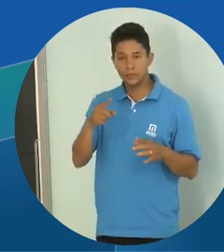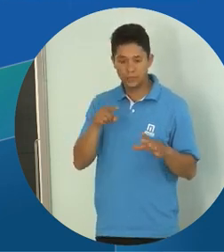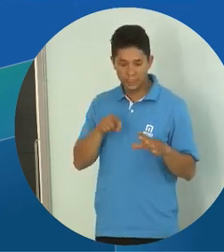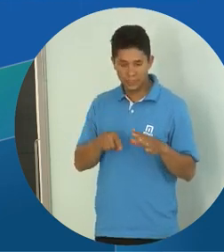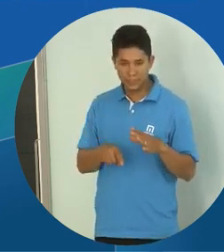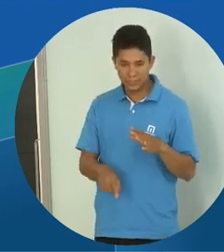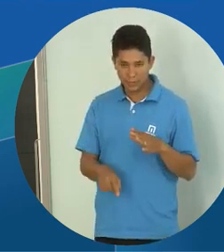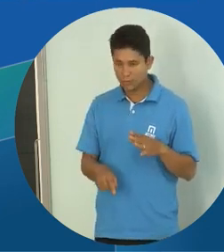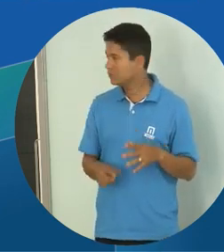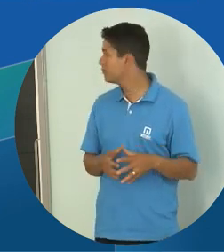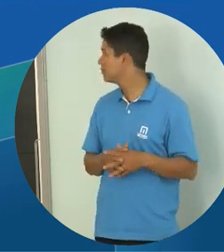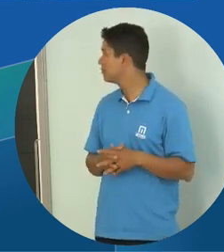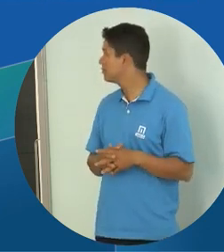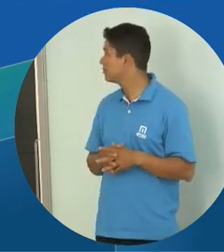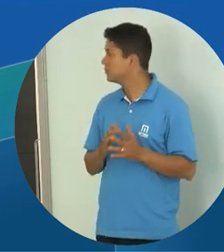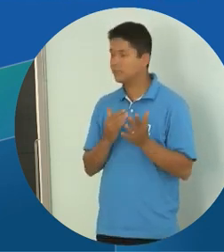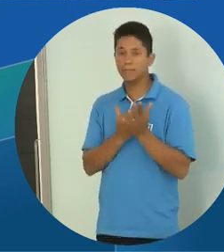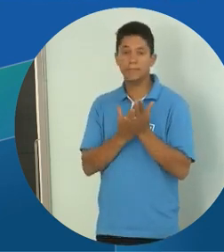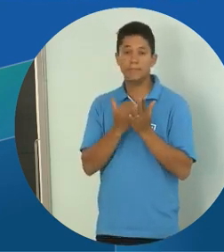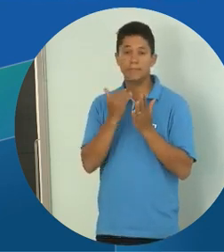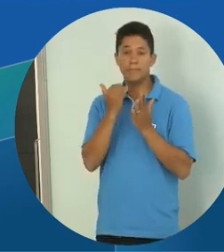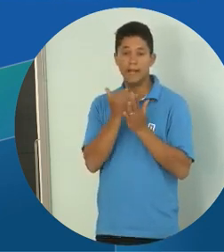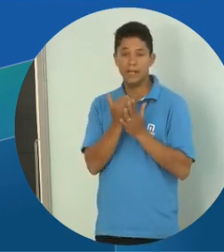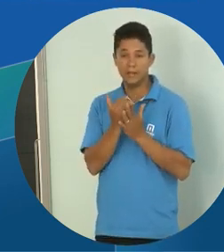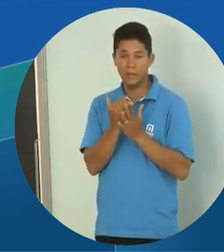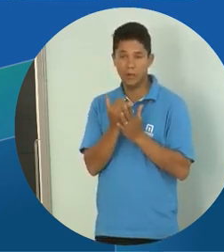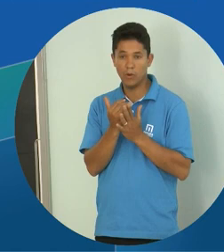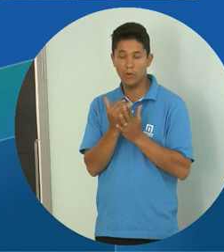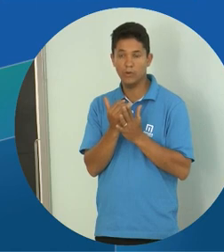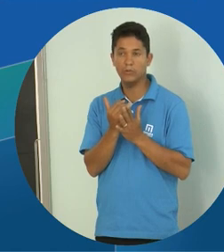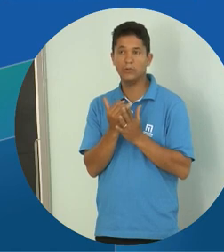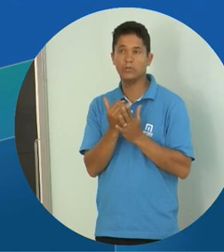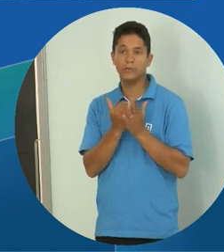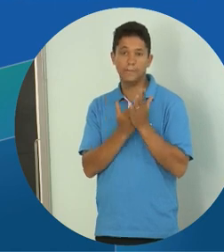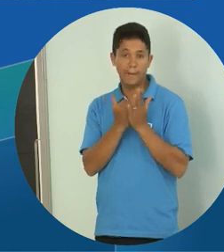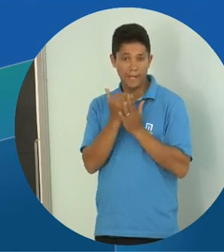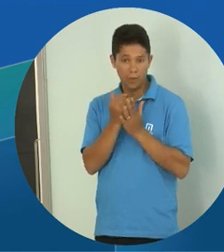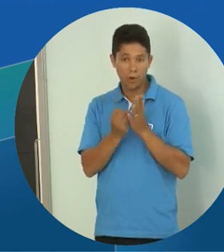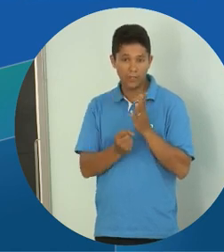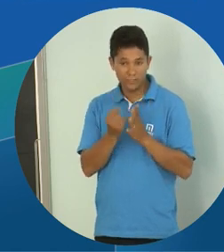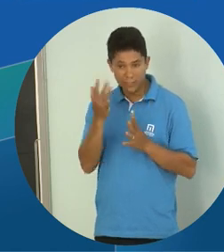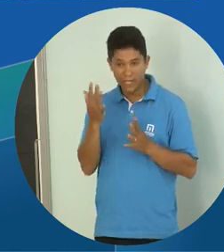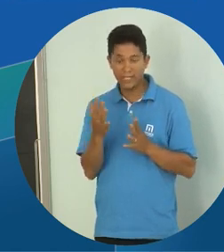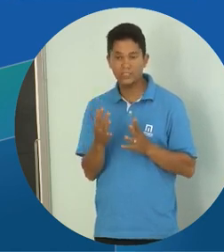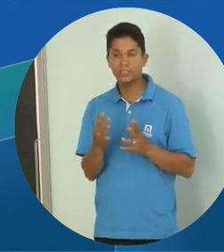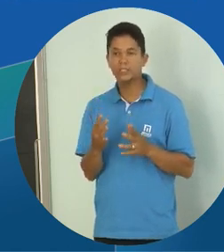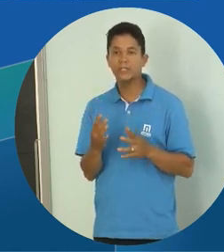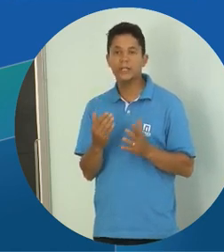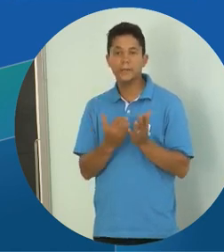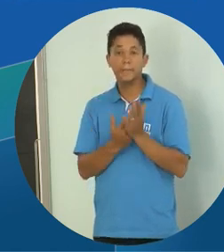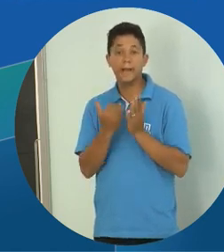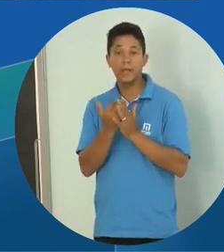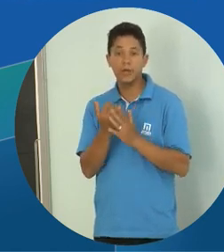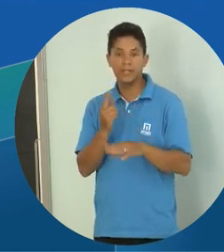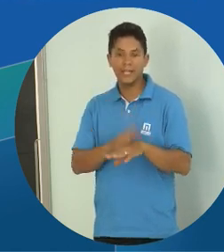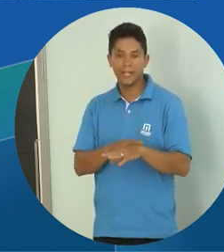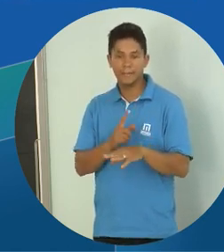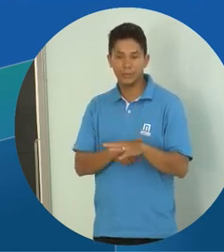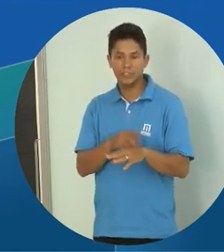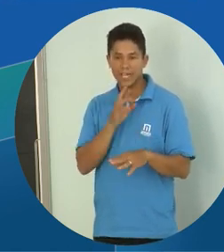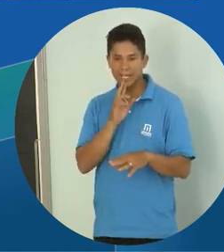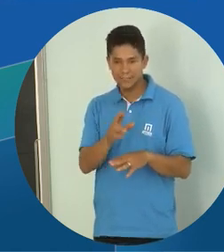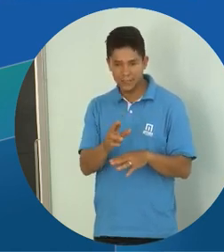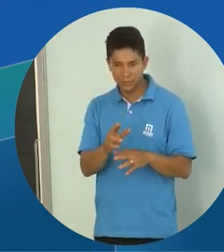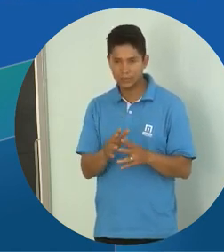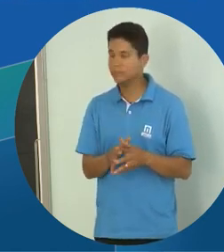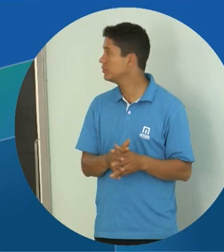por ser uma injeção com maior quantidade, exigir uma maior tempo de reação, a gente fez o quê? A gente resfriou o